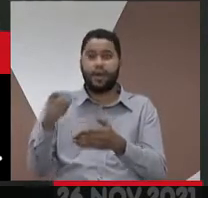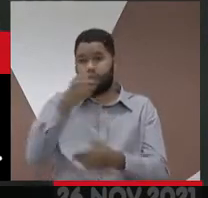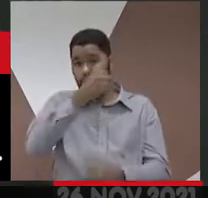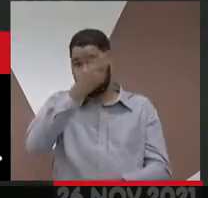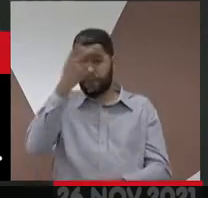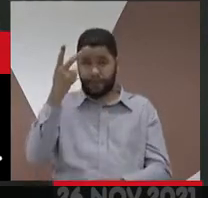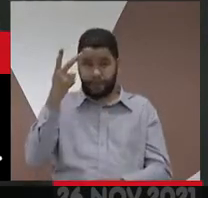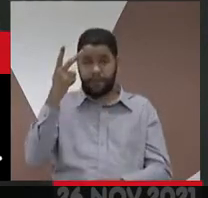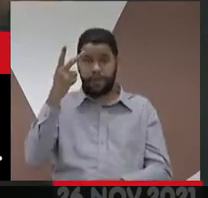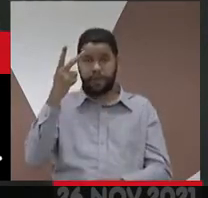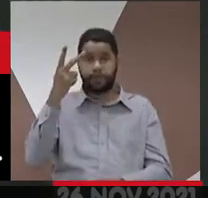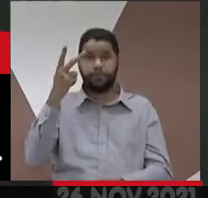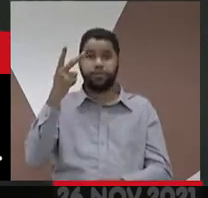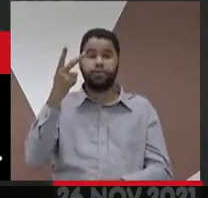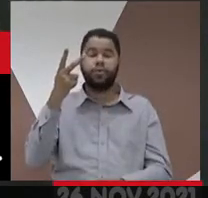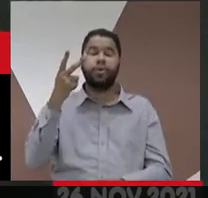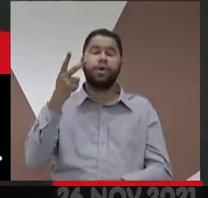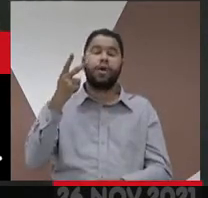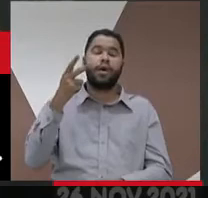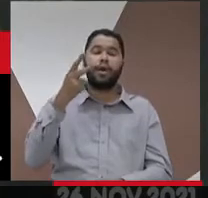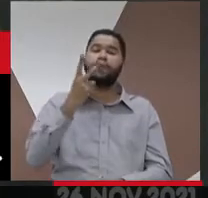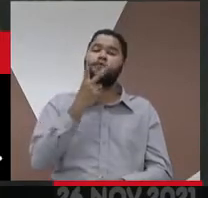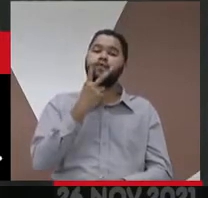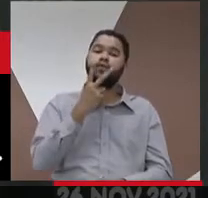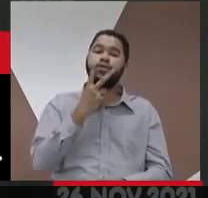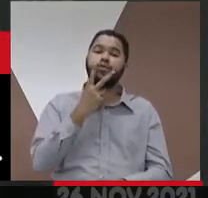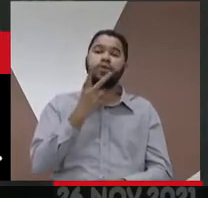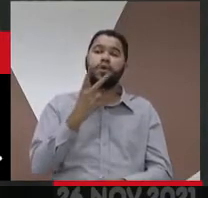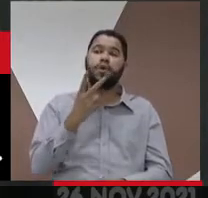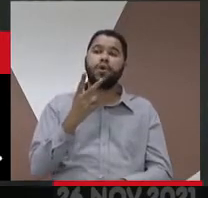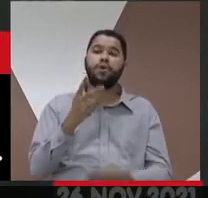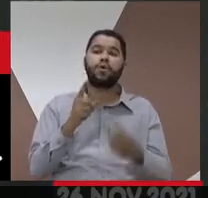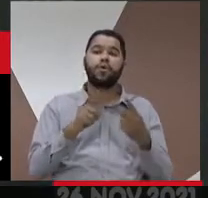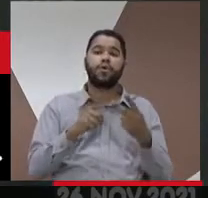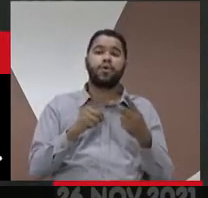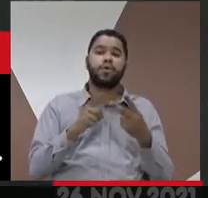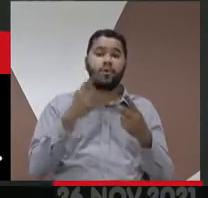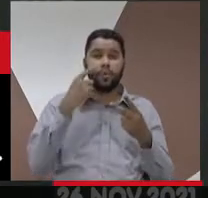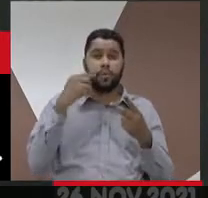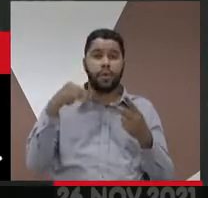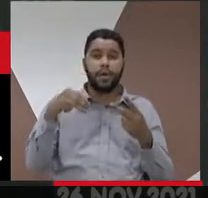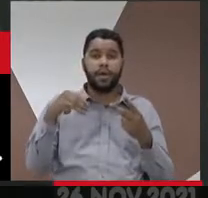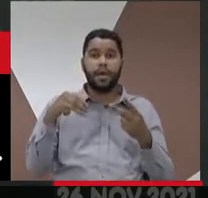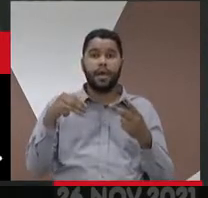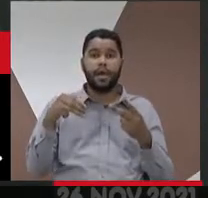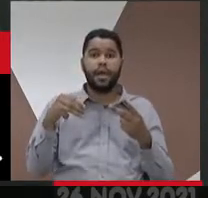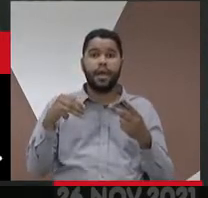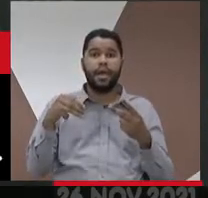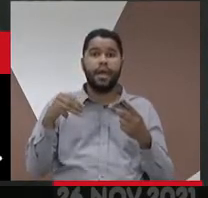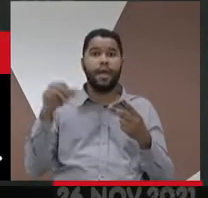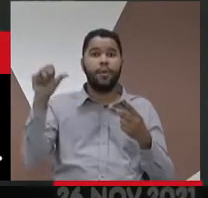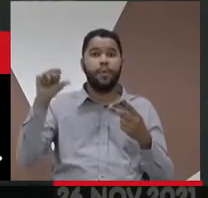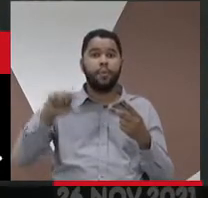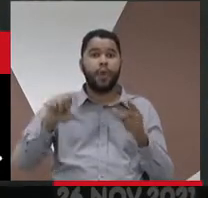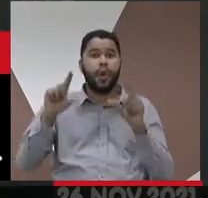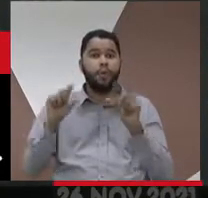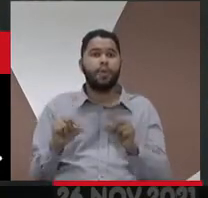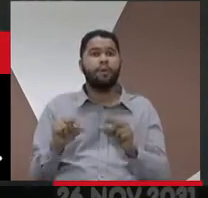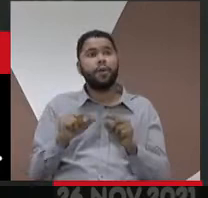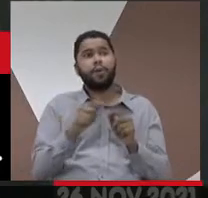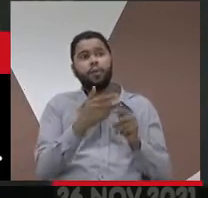Vittorio Medioli e a Marília Campos está apresentando aqui, é menos pior, mas ele é esse qualquer